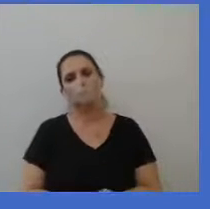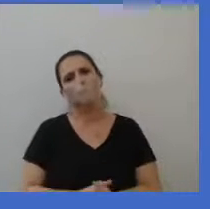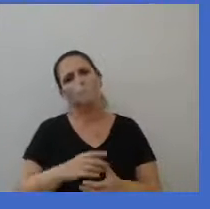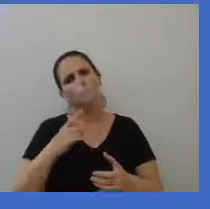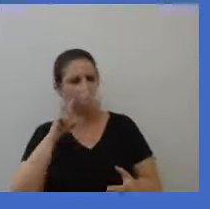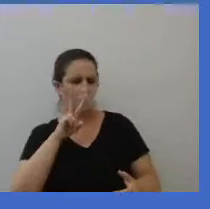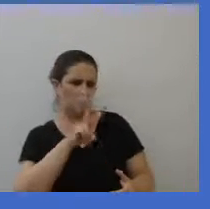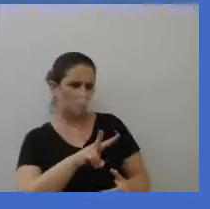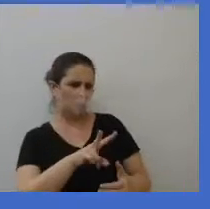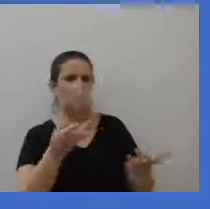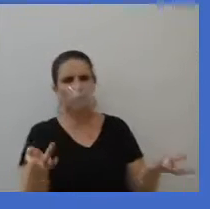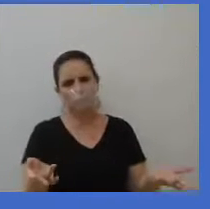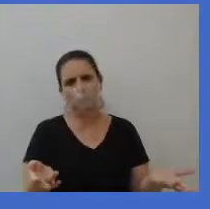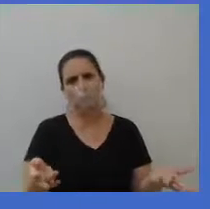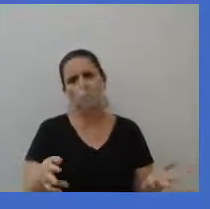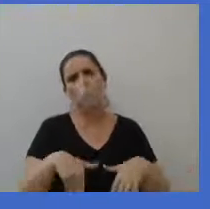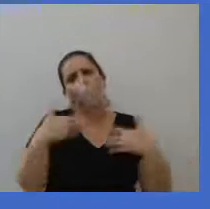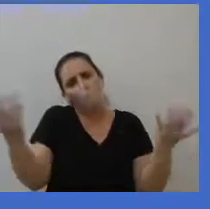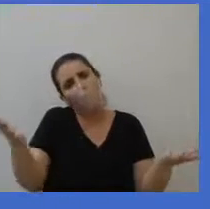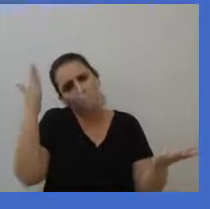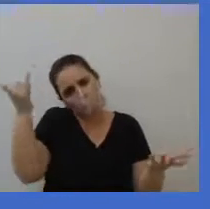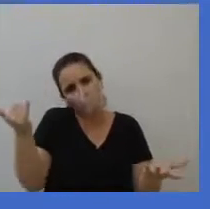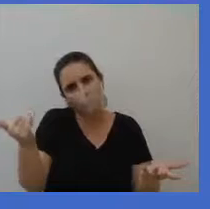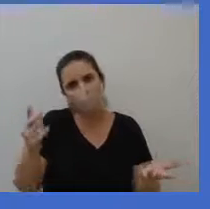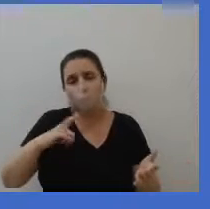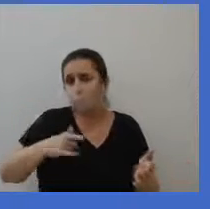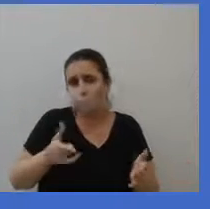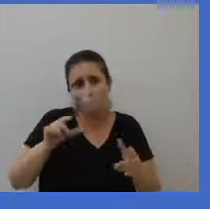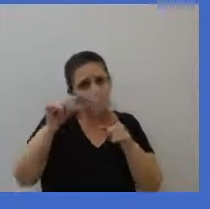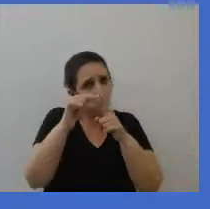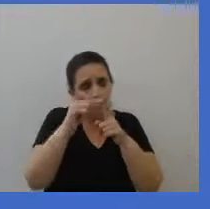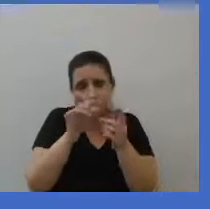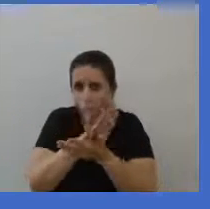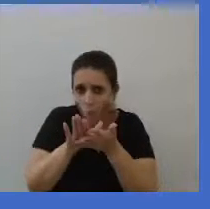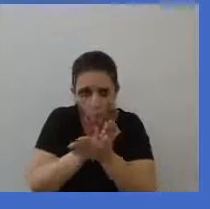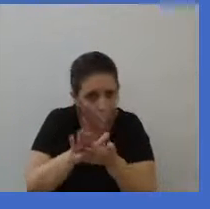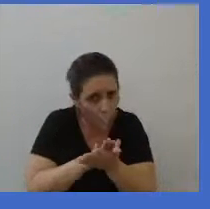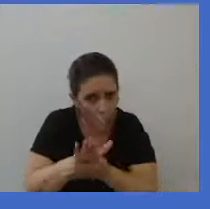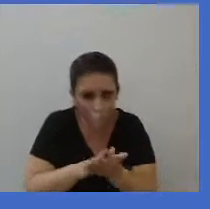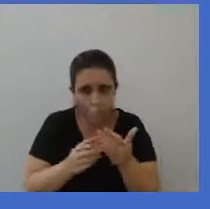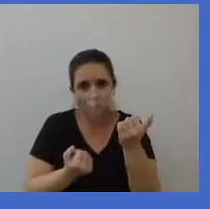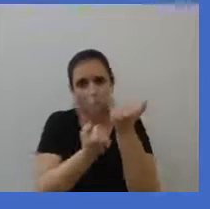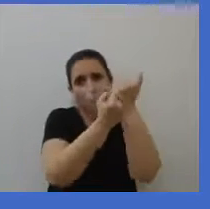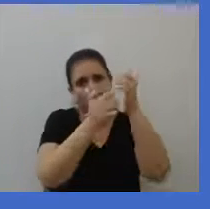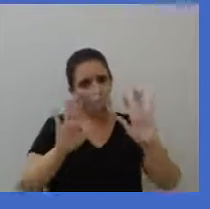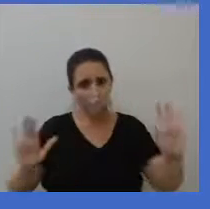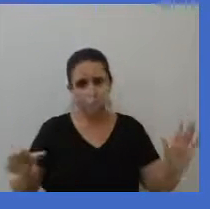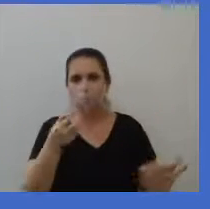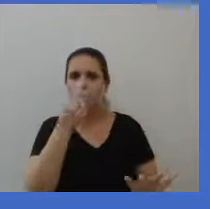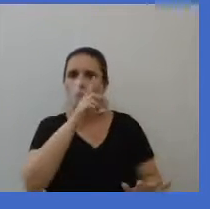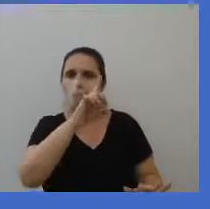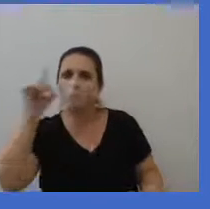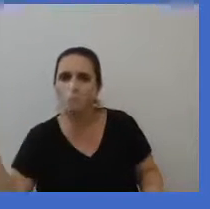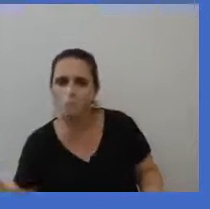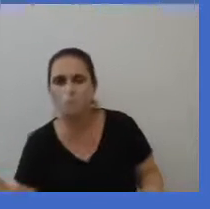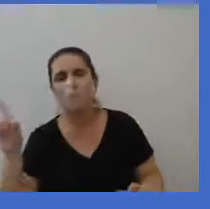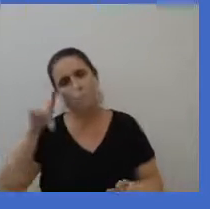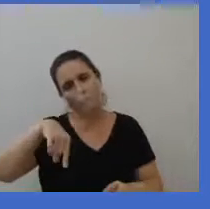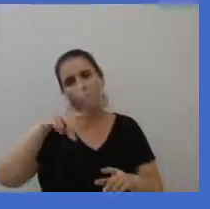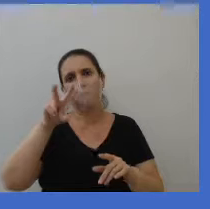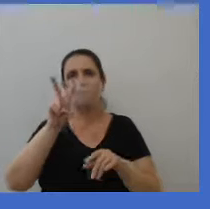dos sentidos que é carga. Vamos imaginar que tem uma prova. E você diz assim, olha, a prova é amanhã. Hoje à noite eu vou dar uma carga.